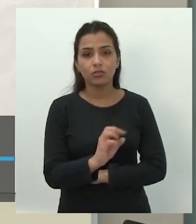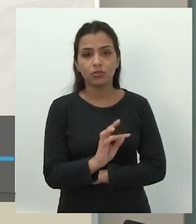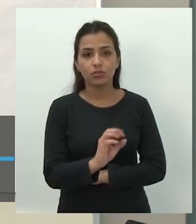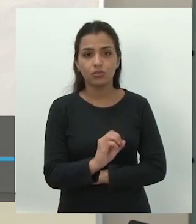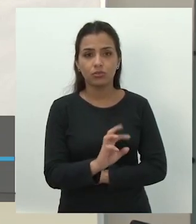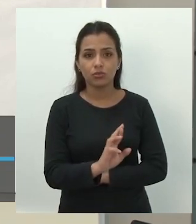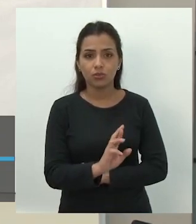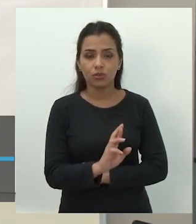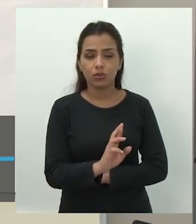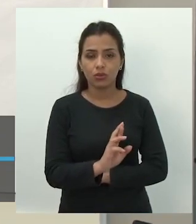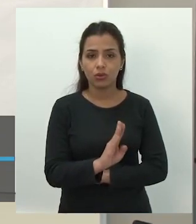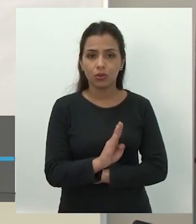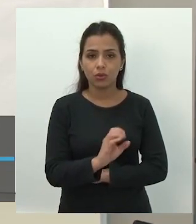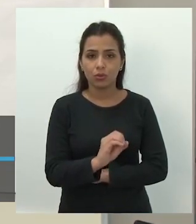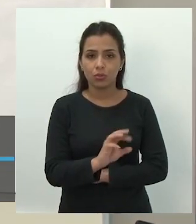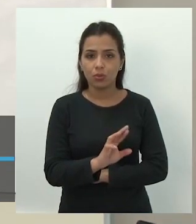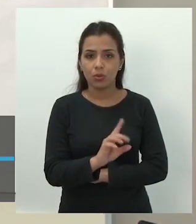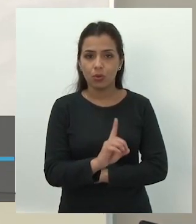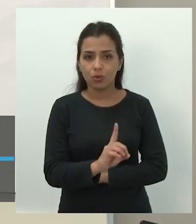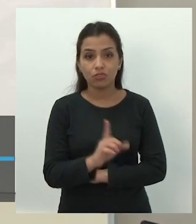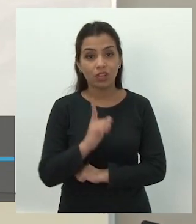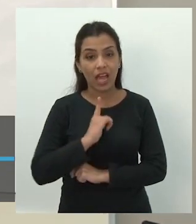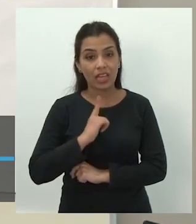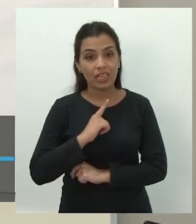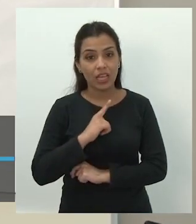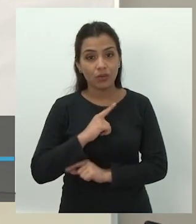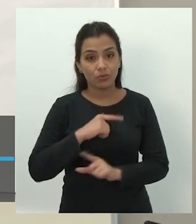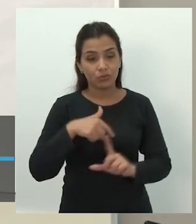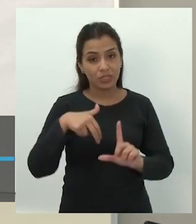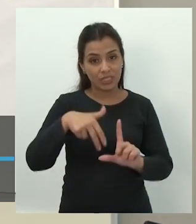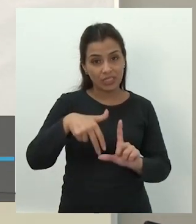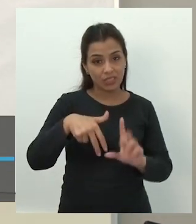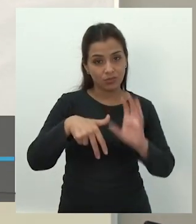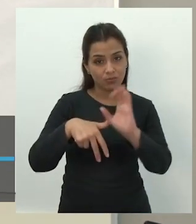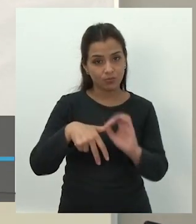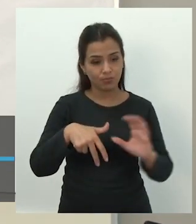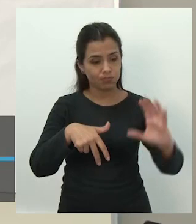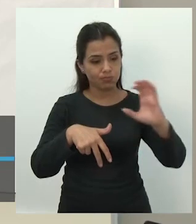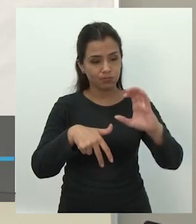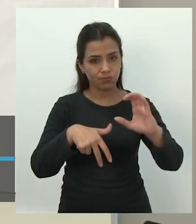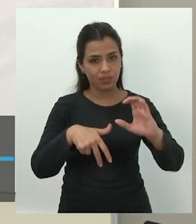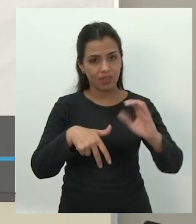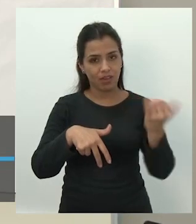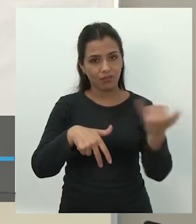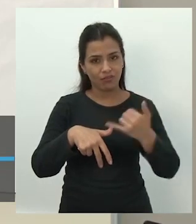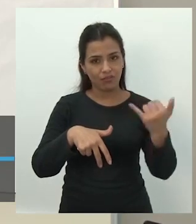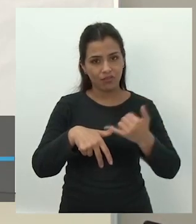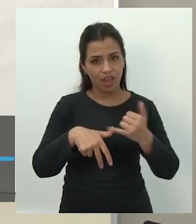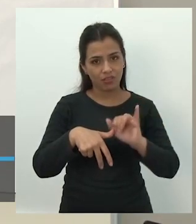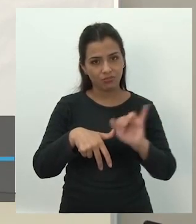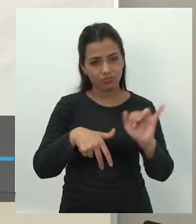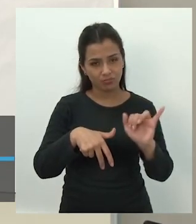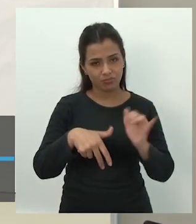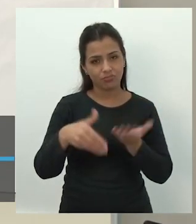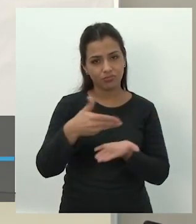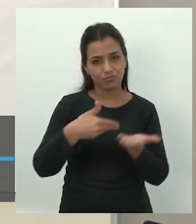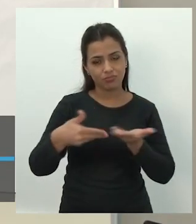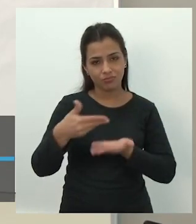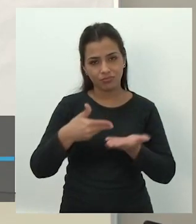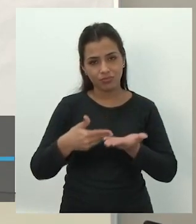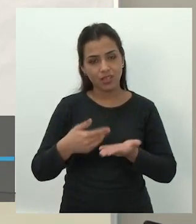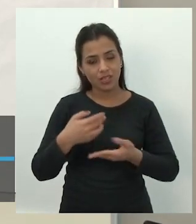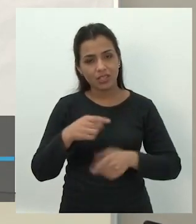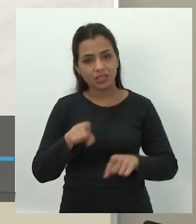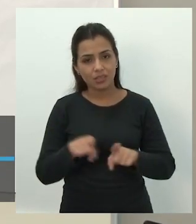sem balõezinhos, justamente para que a gente tenha um pré-projetinho daquilo que vai ser passado, vai ser transmitido, até para que a gente possa dar